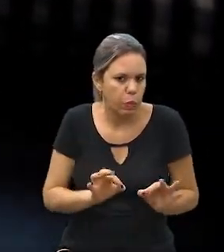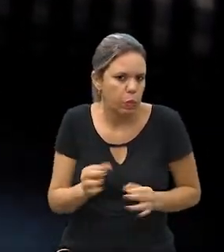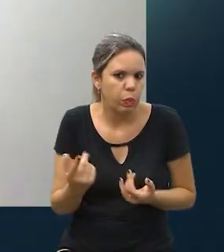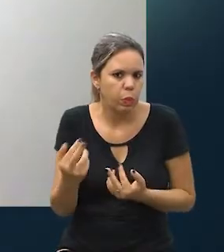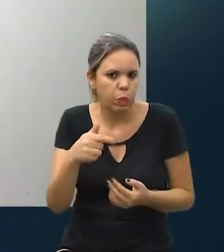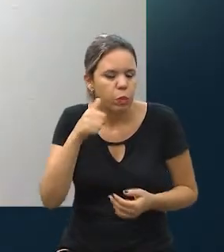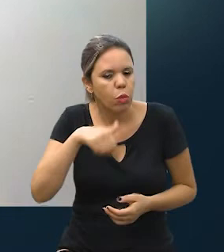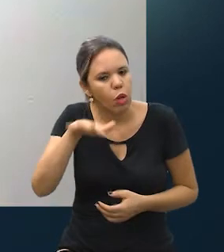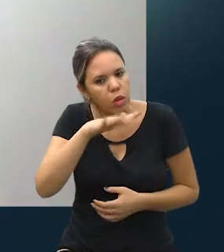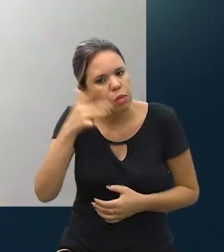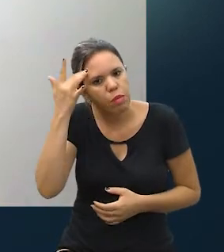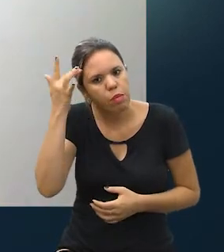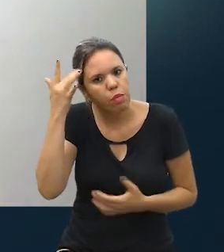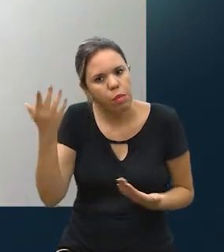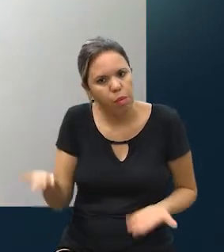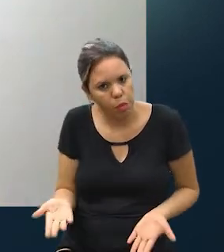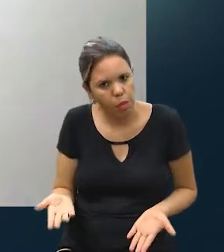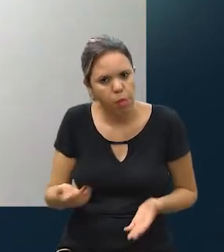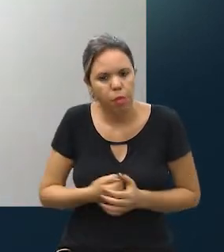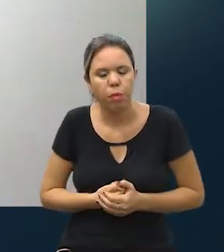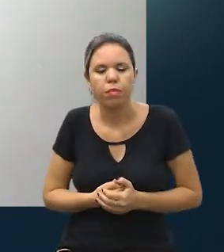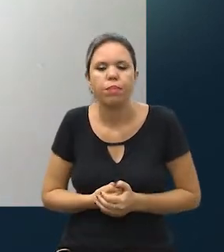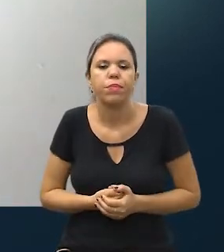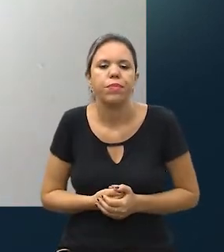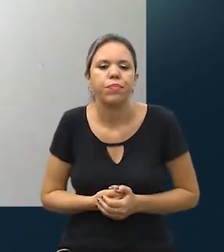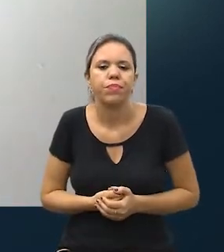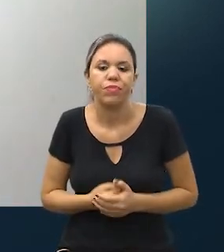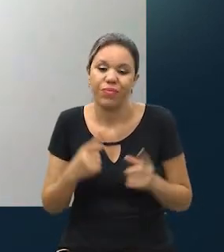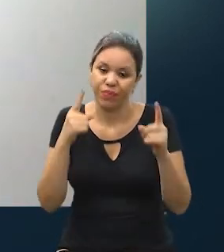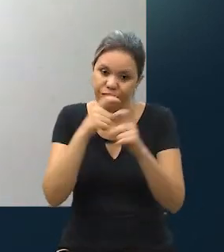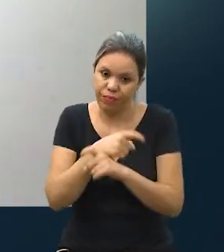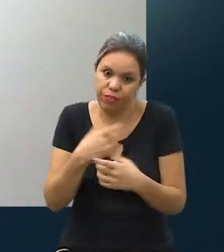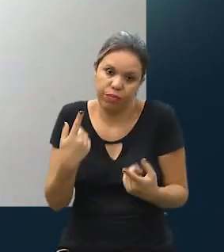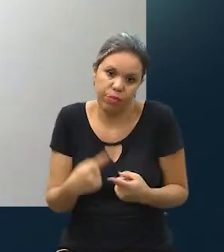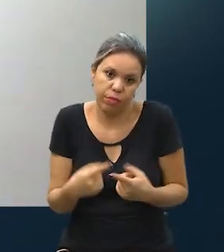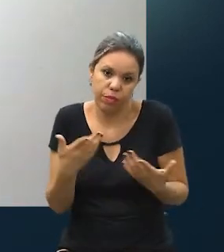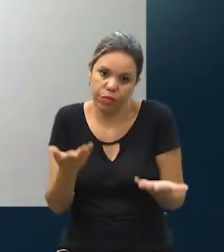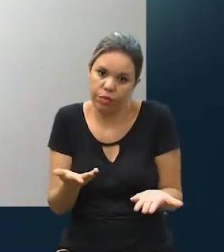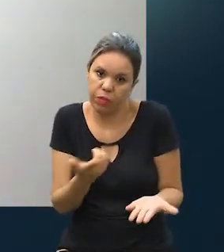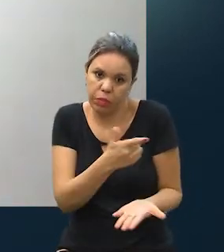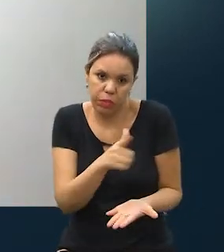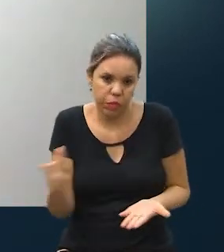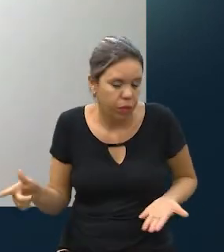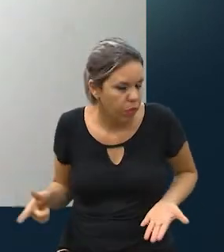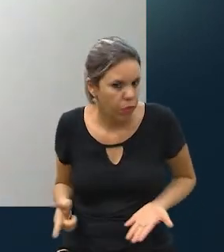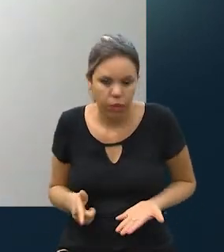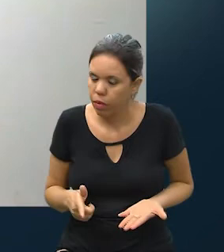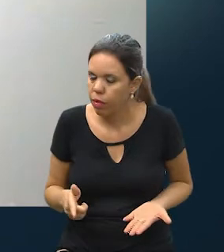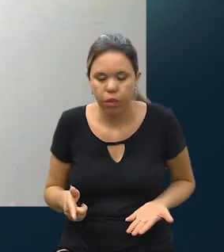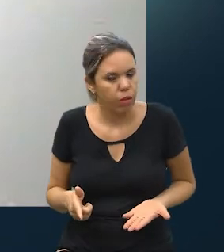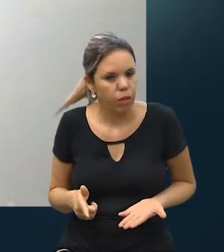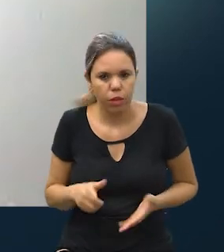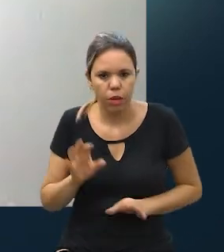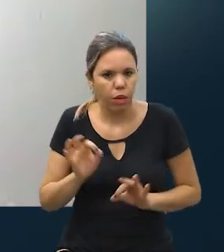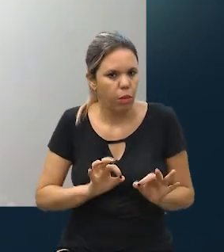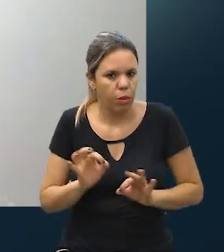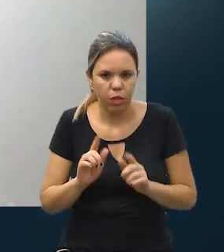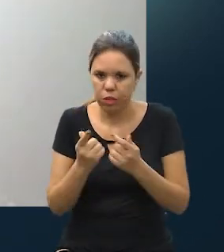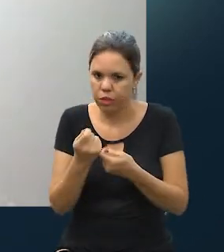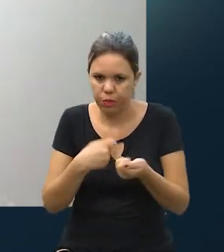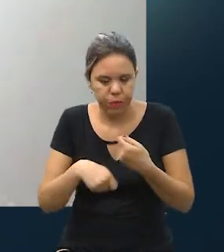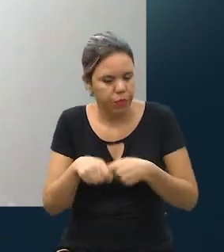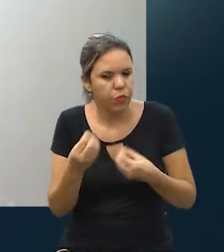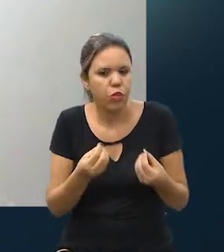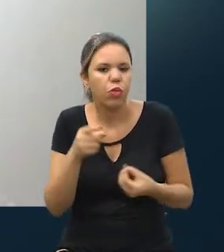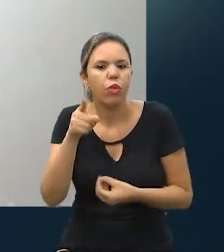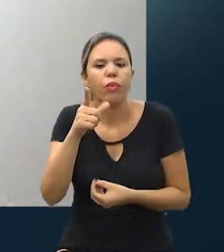caso das mulheres maduras, entendeu? Aí Sim. fica complicado, porque se você não tiver esse preparo de gestão,